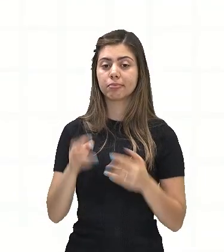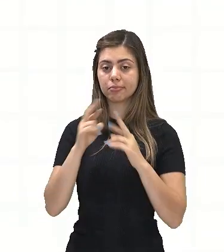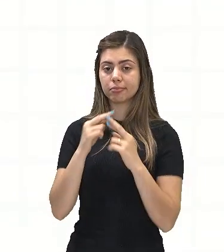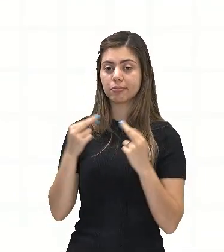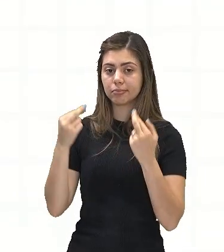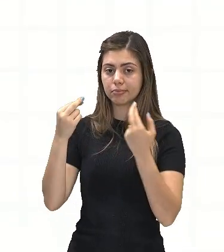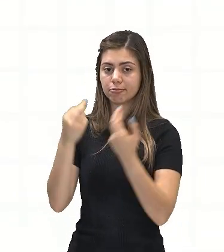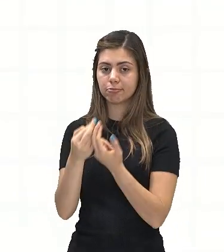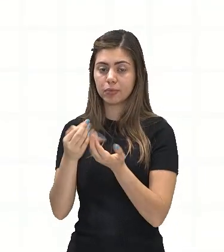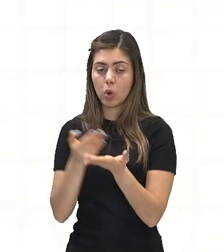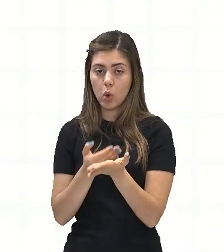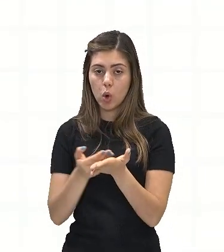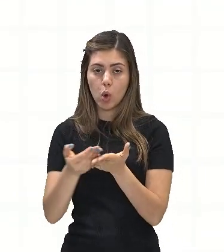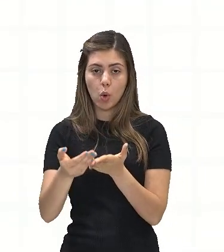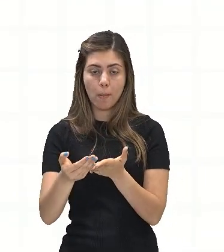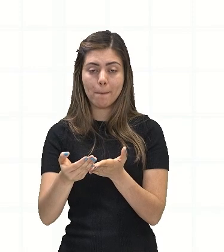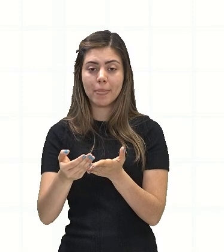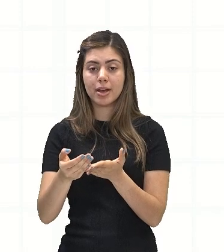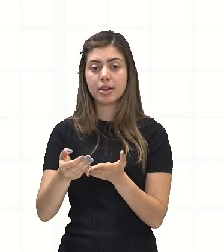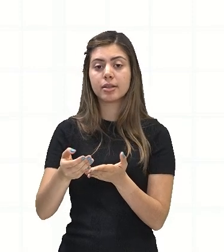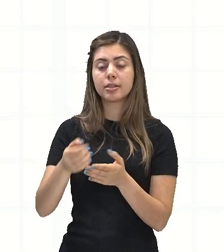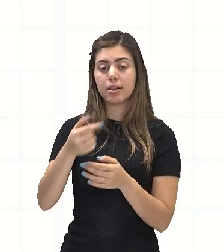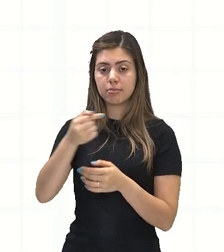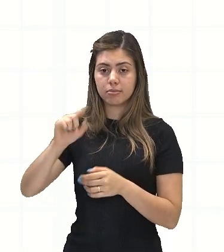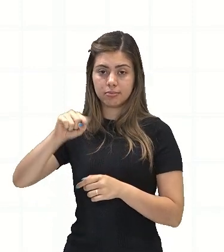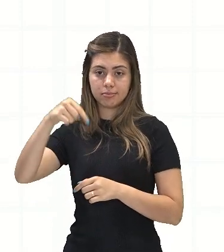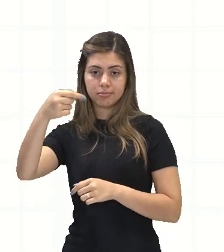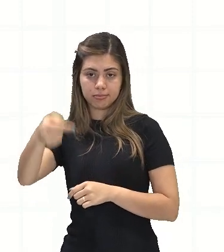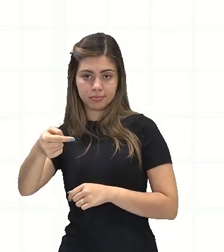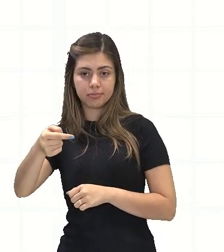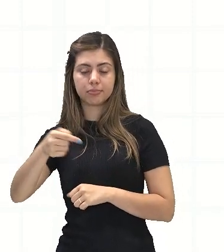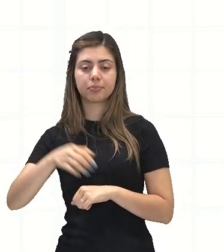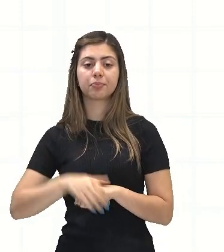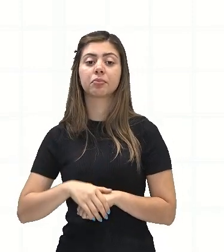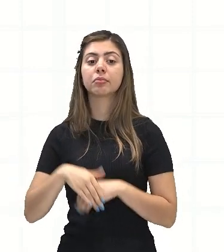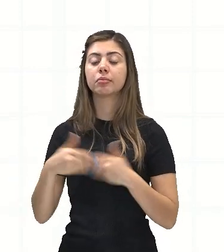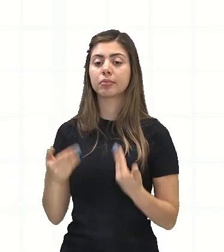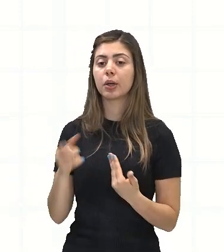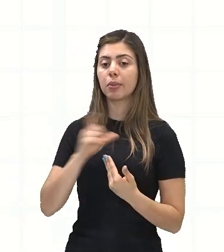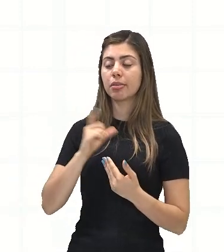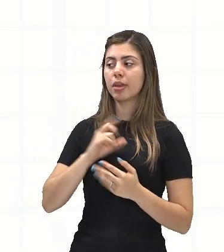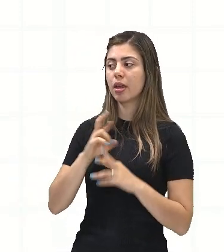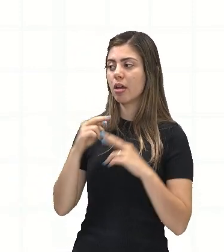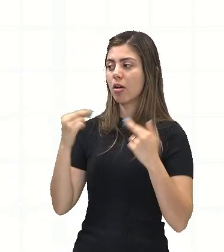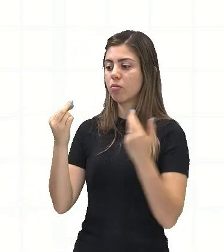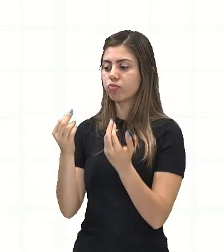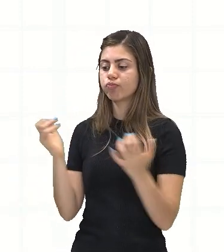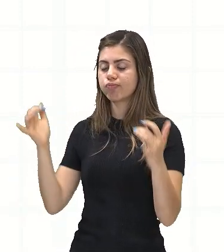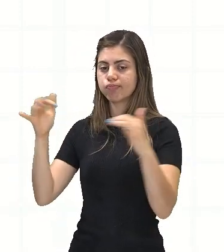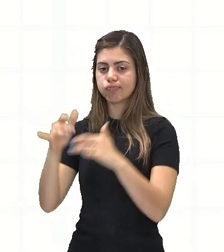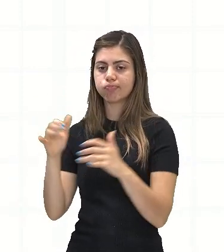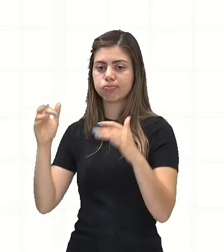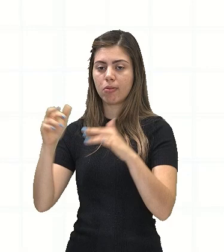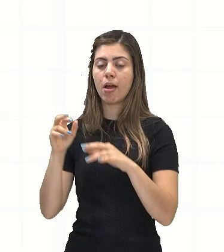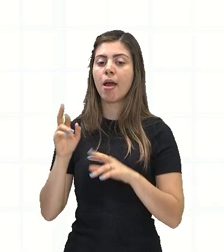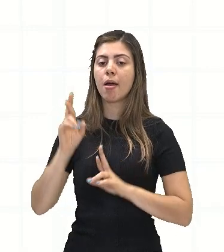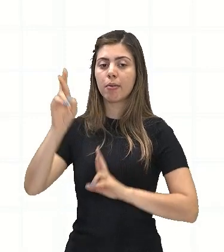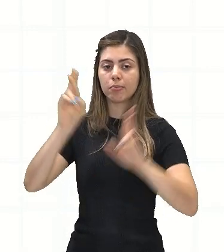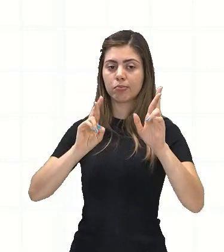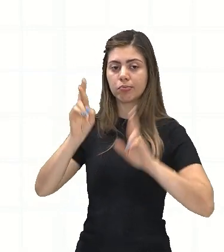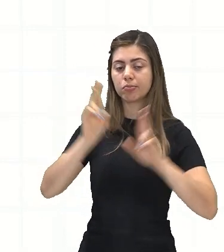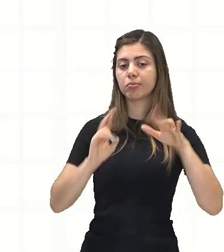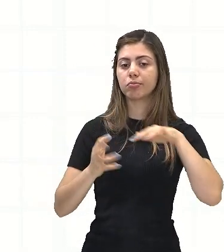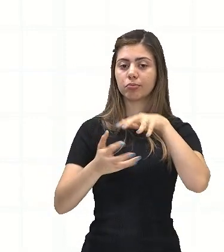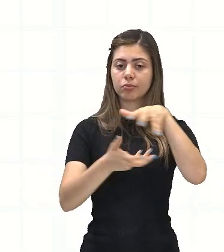conferência começa na próxima semana e reunirá líderes mundiais para discutir